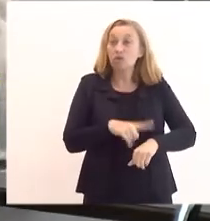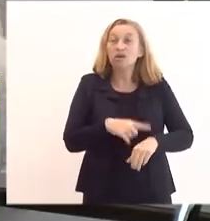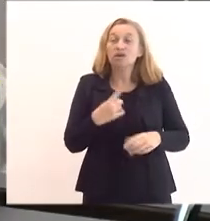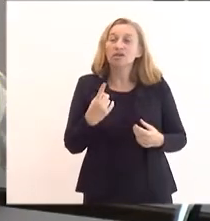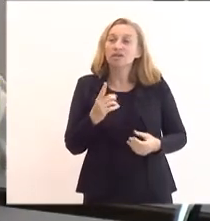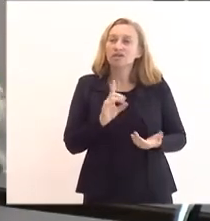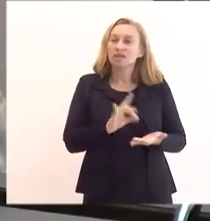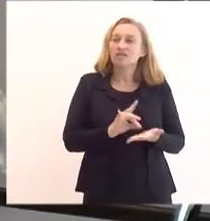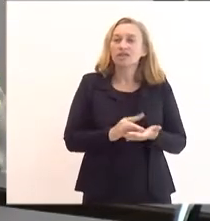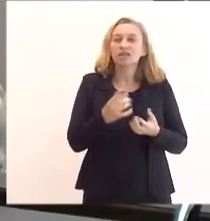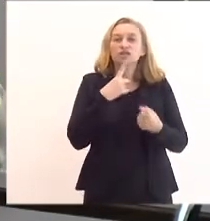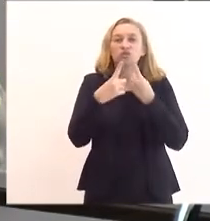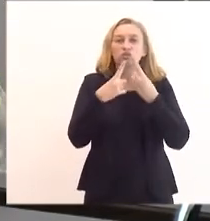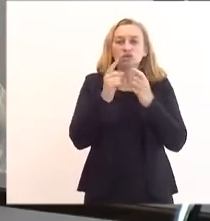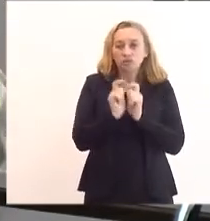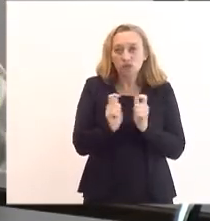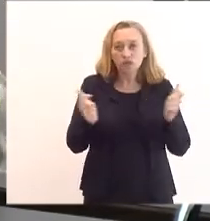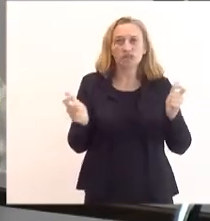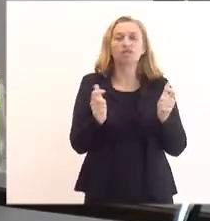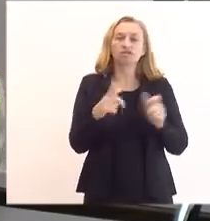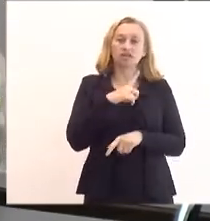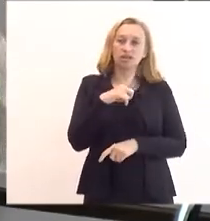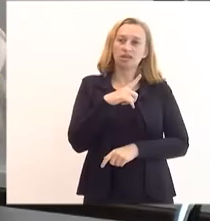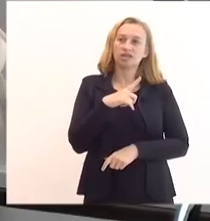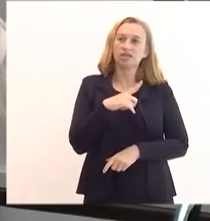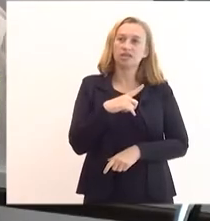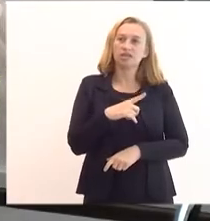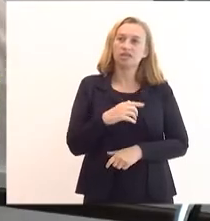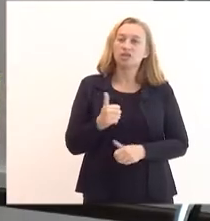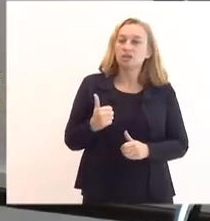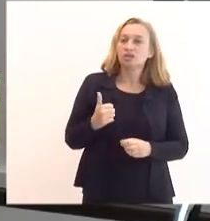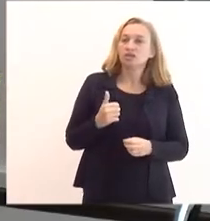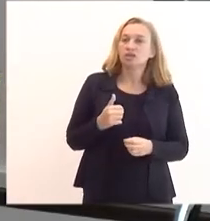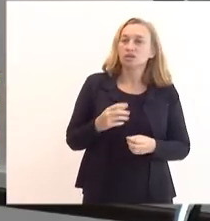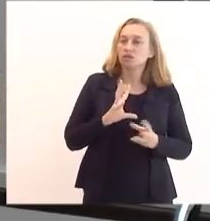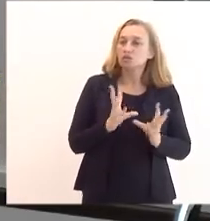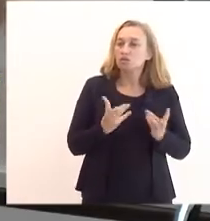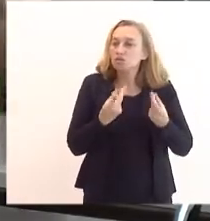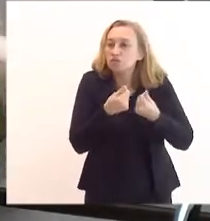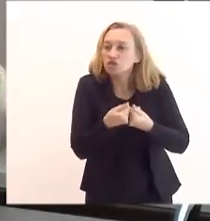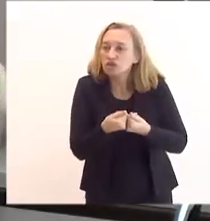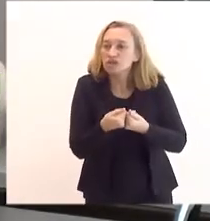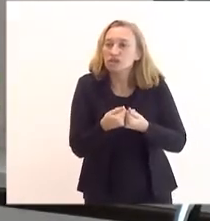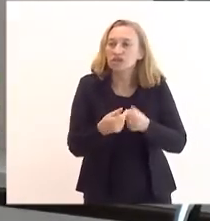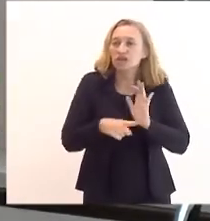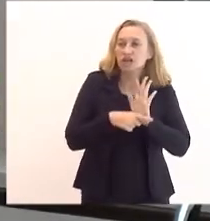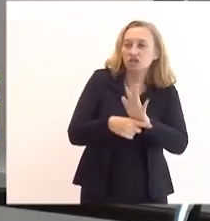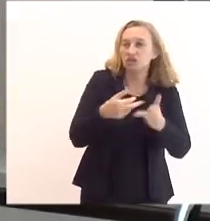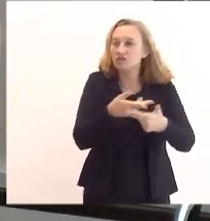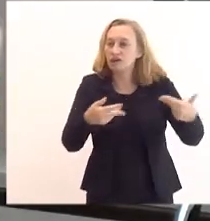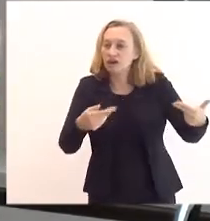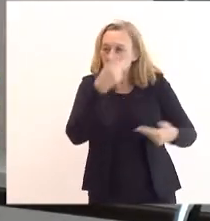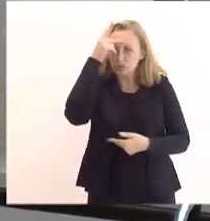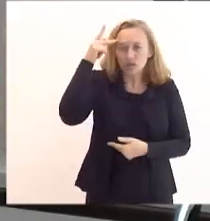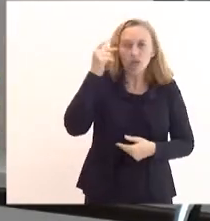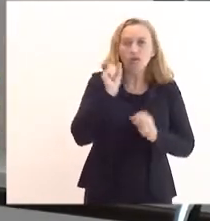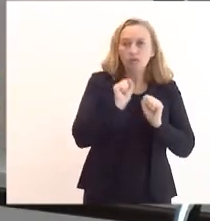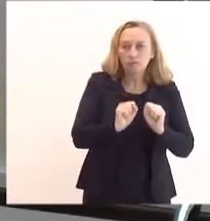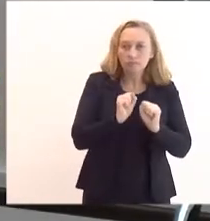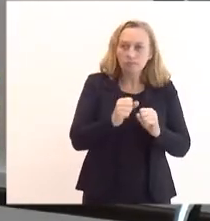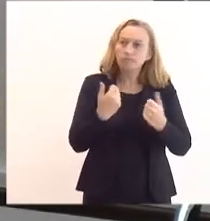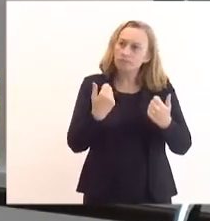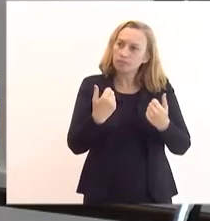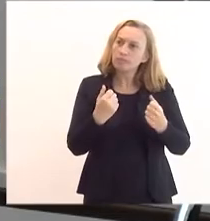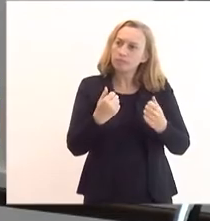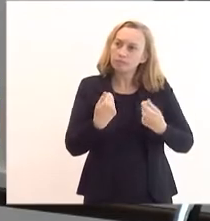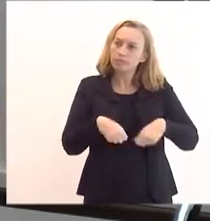gente abre uma discussão que substâncias que ajudam a vida de milhares de pessoas têm que ser acessíveis. Esse é o